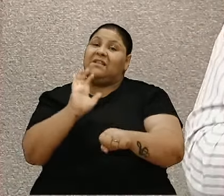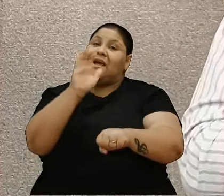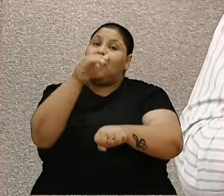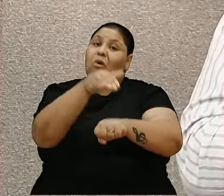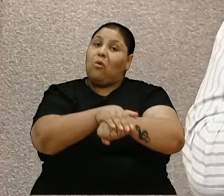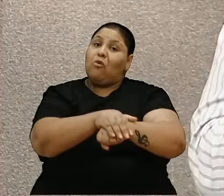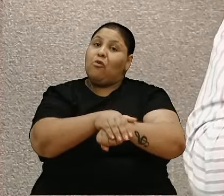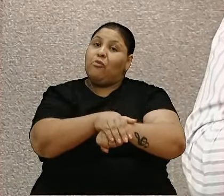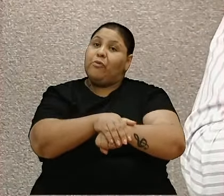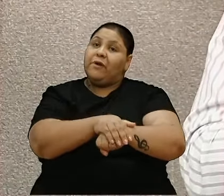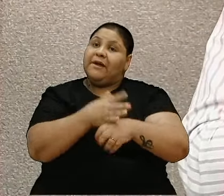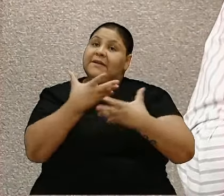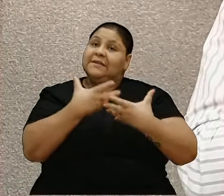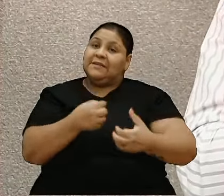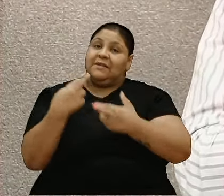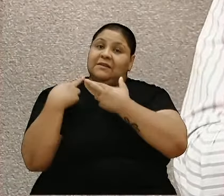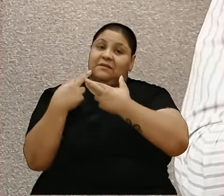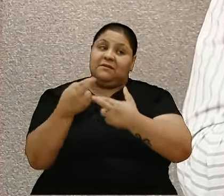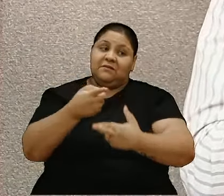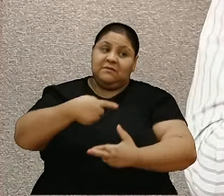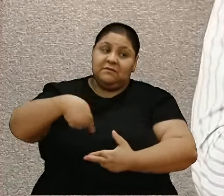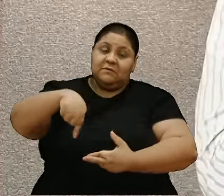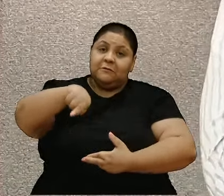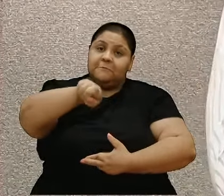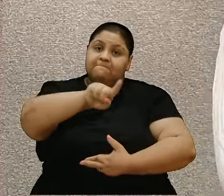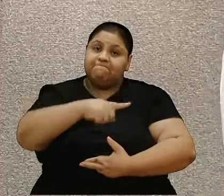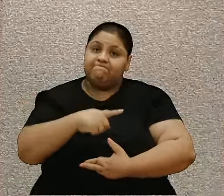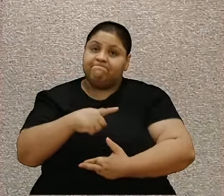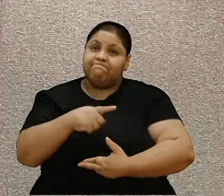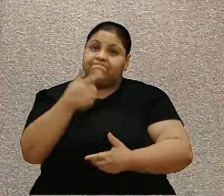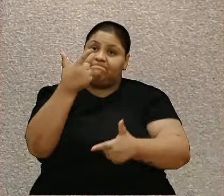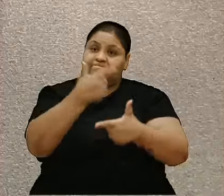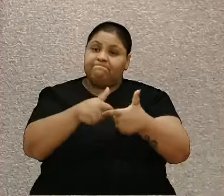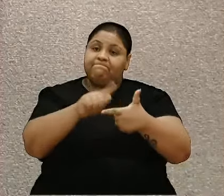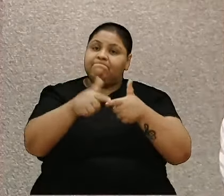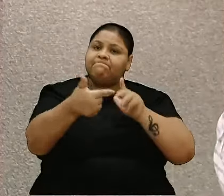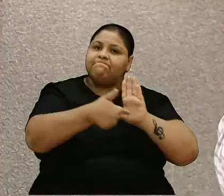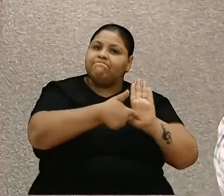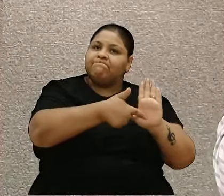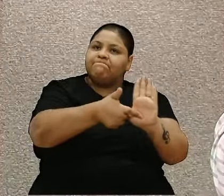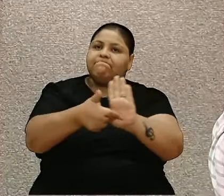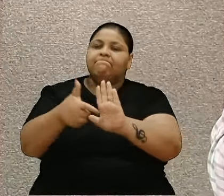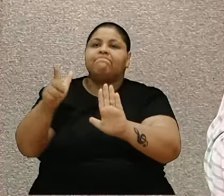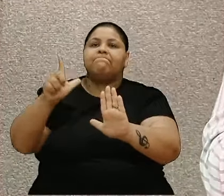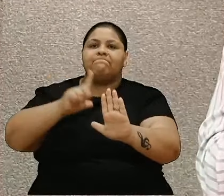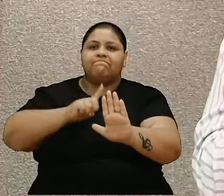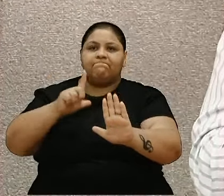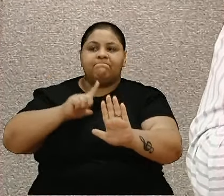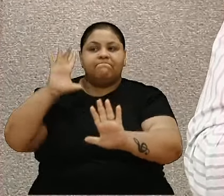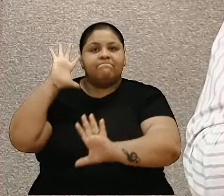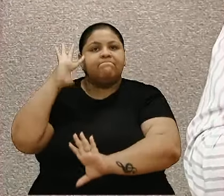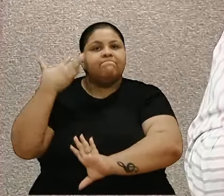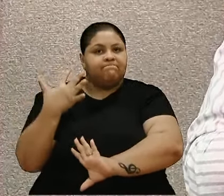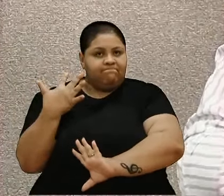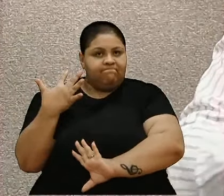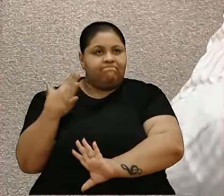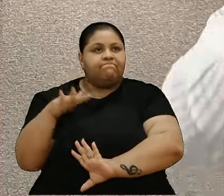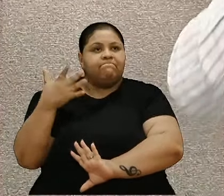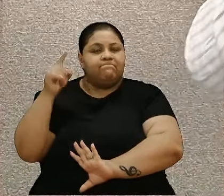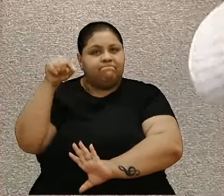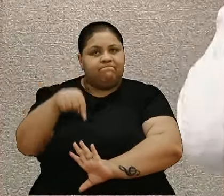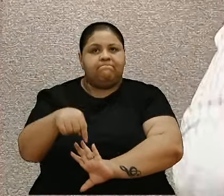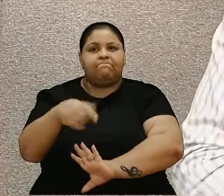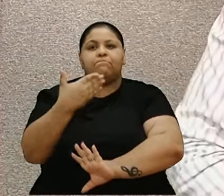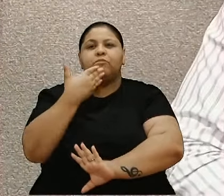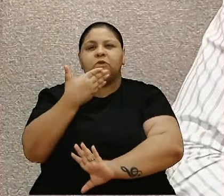assumir a responsabilidade somos nós, os políticos. E quando os problemas aparecem, nós temos que resolver. Então, aqui eu faço